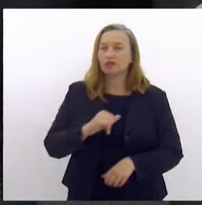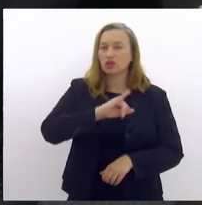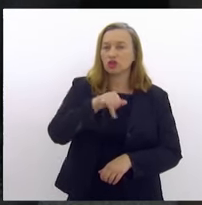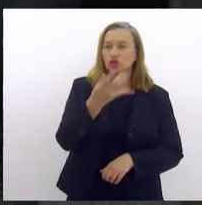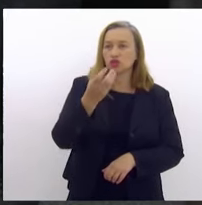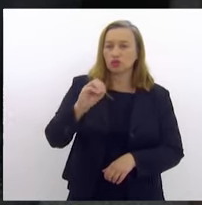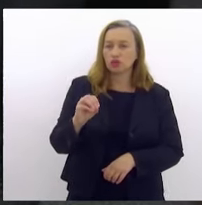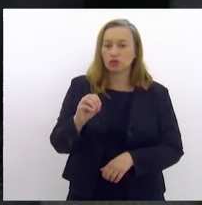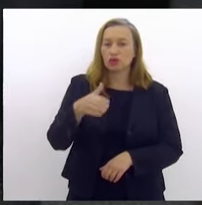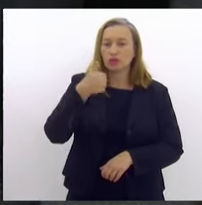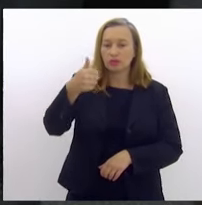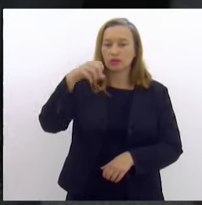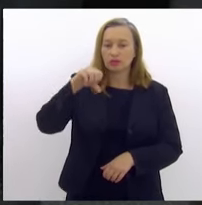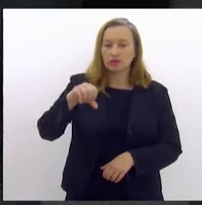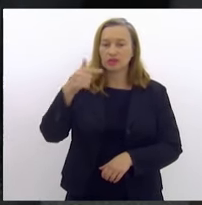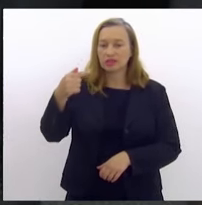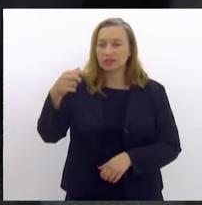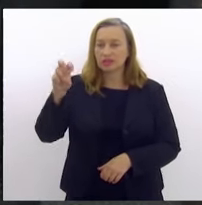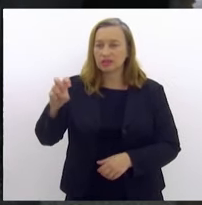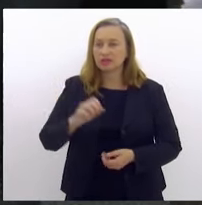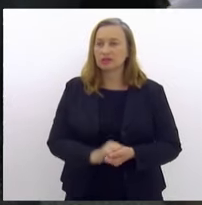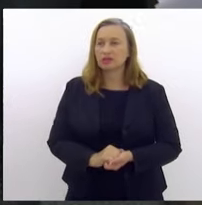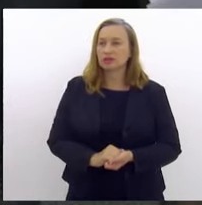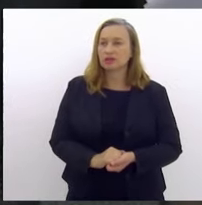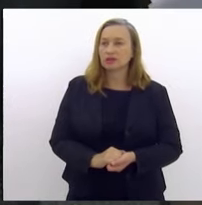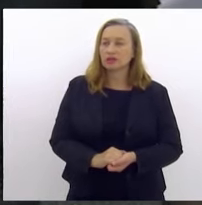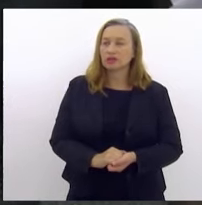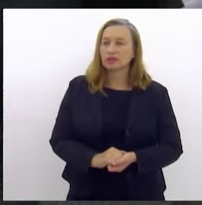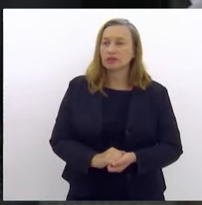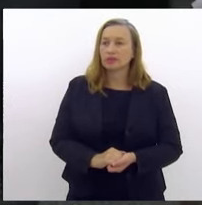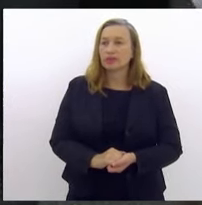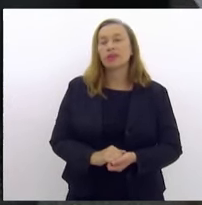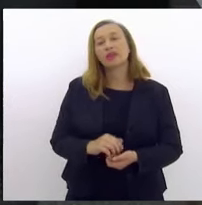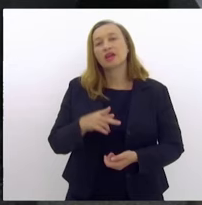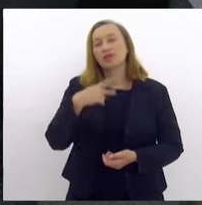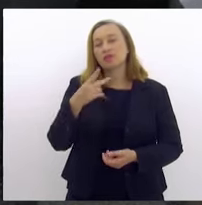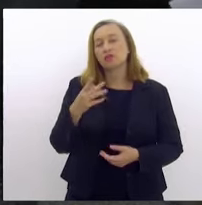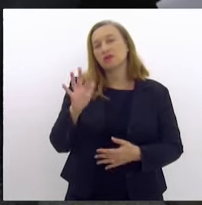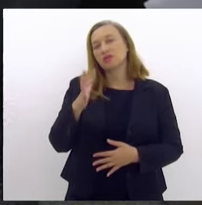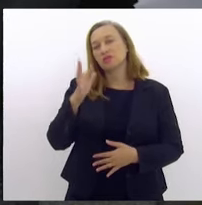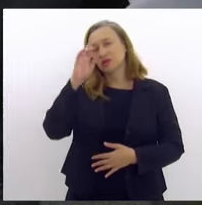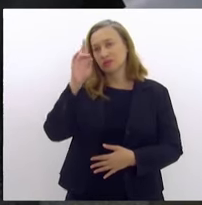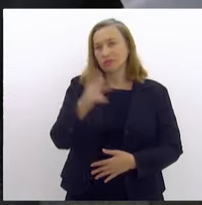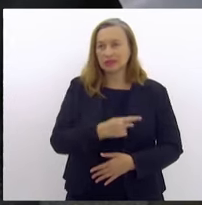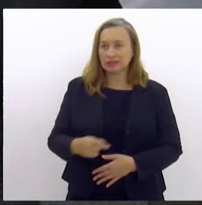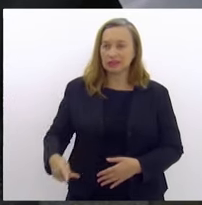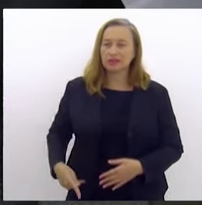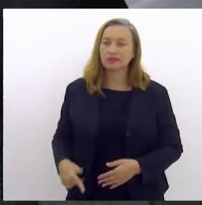de 1975. E ele emitiu, mais ou menos, senhor presidente,